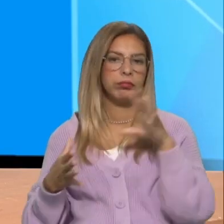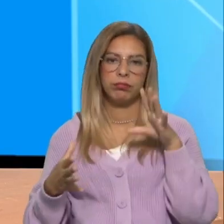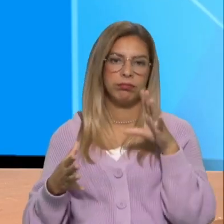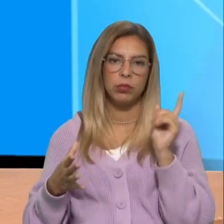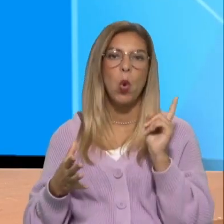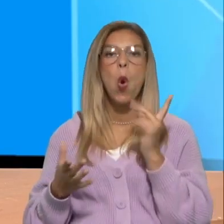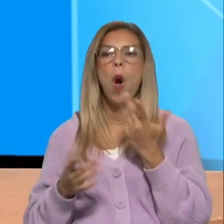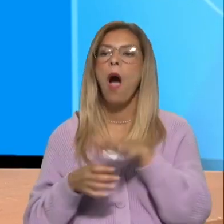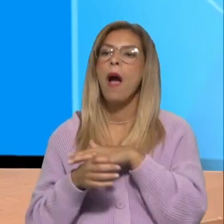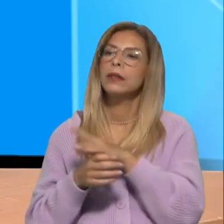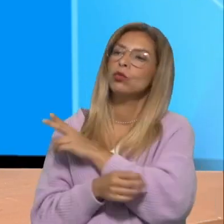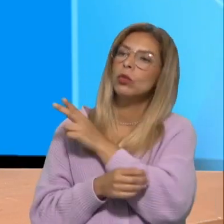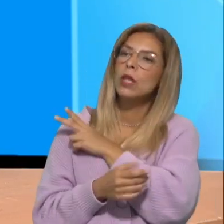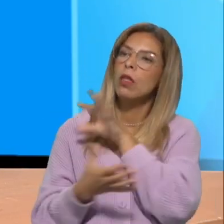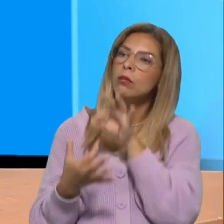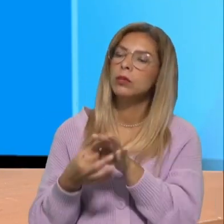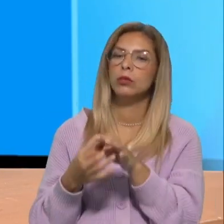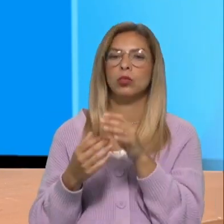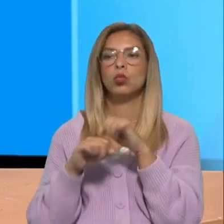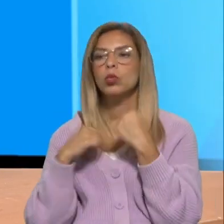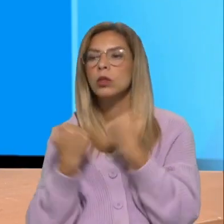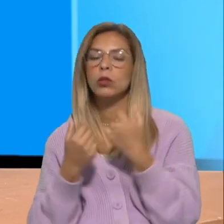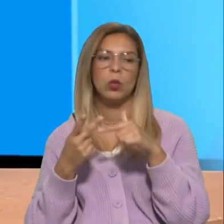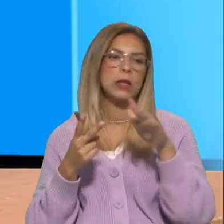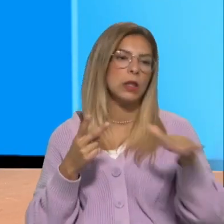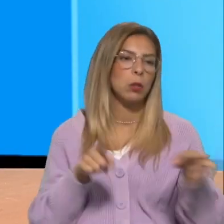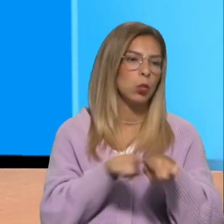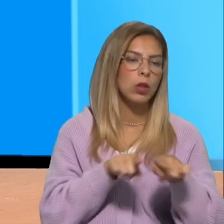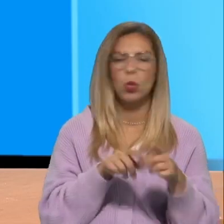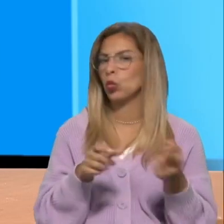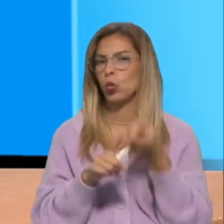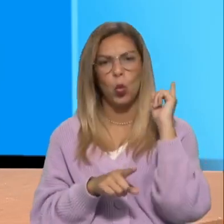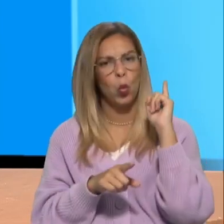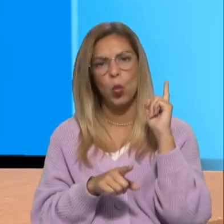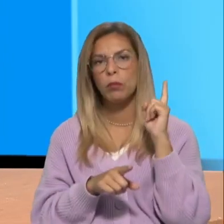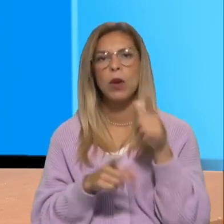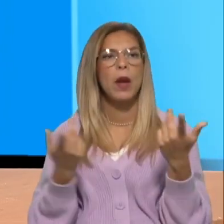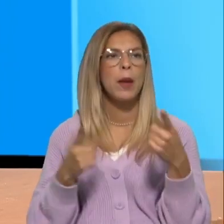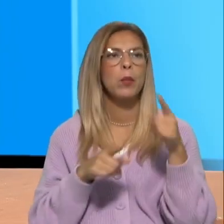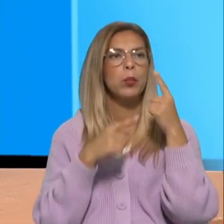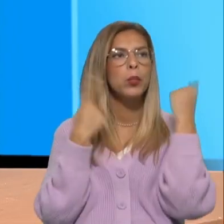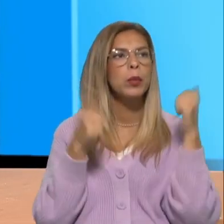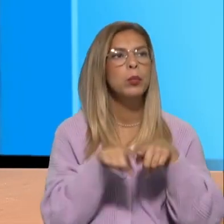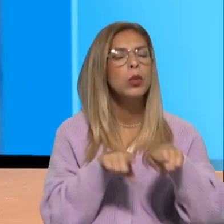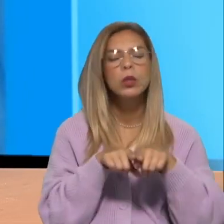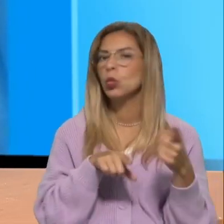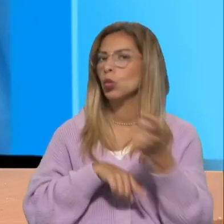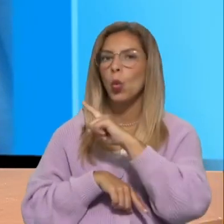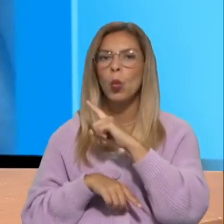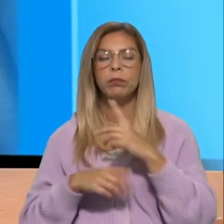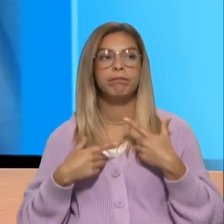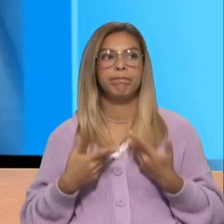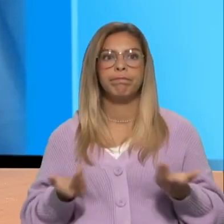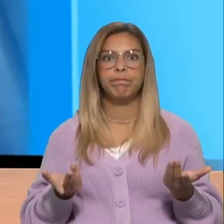académica específica, não é? Não é sociologia, não é ciência política, não é políticas públicas, e eu inscrevo-me aqui